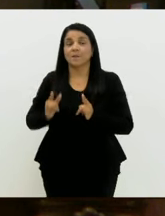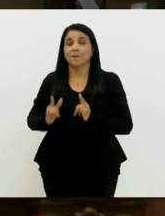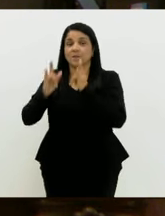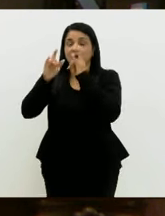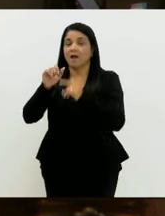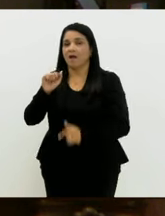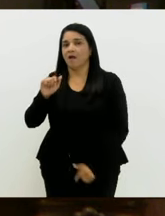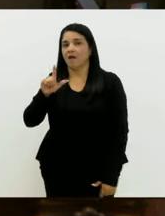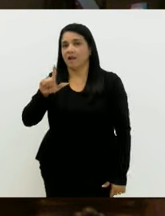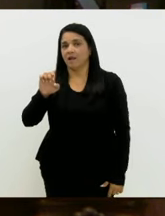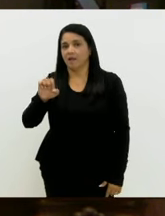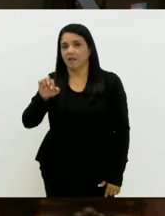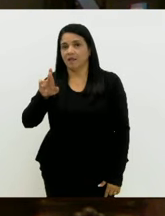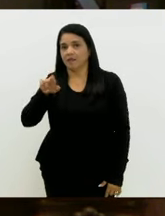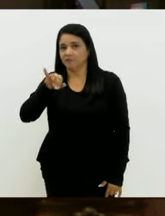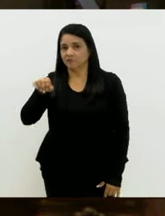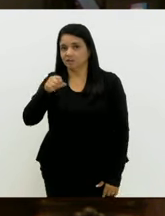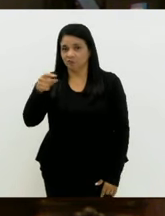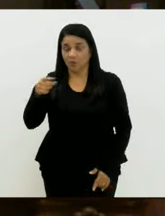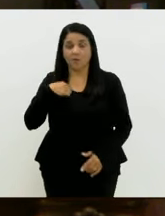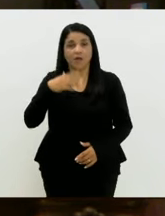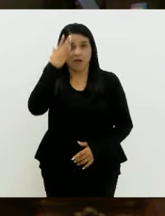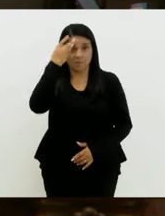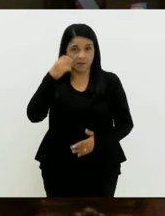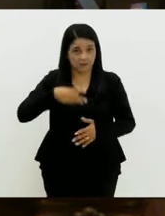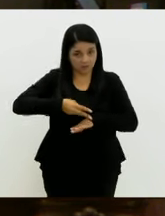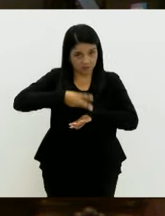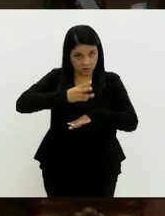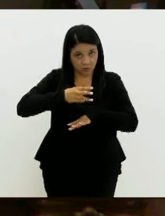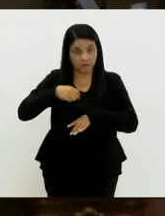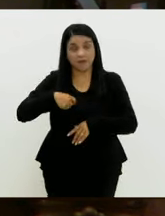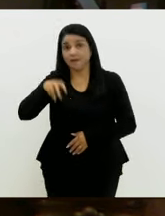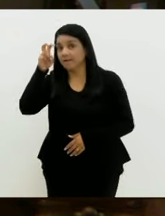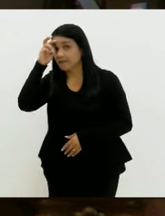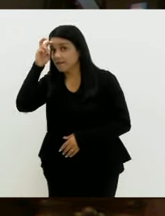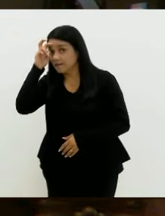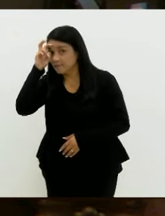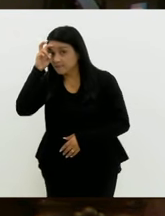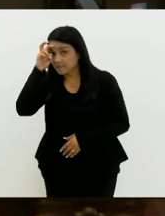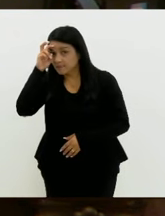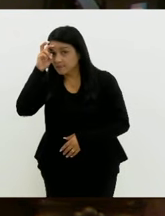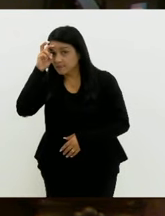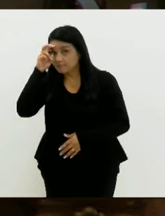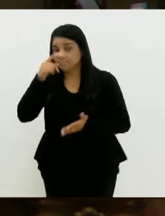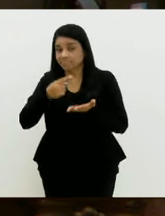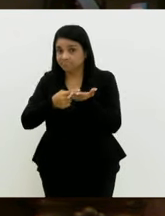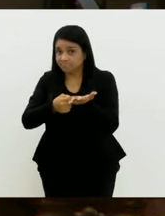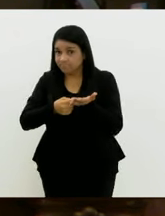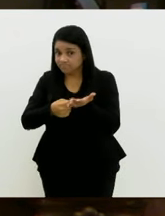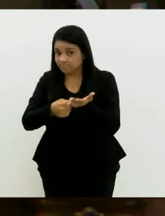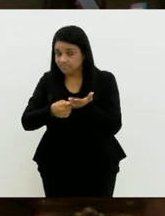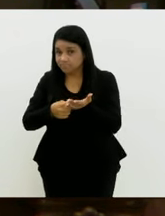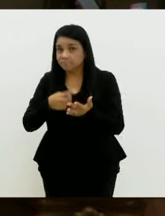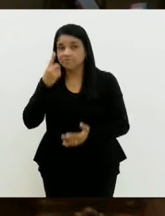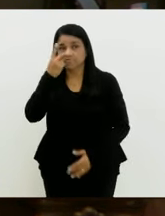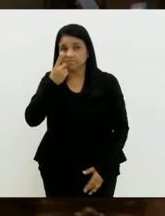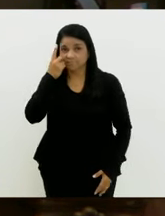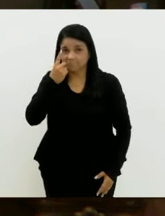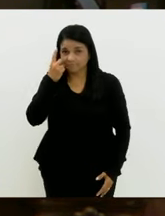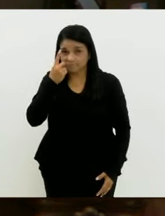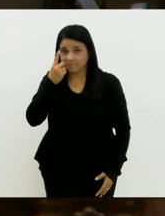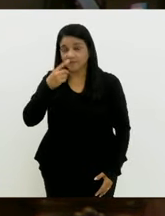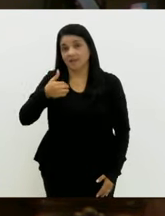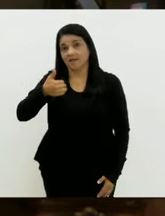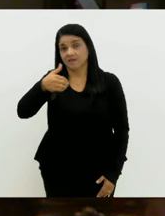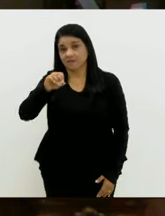aqui no Palácio Tiradentes. E na quinta-feira, conforme acordado com a maioria dos deputados,